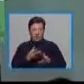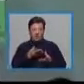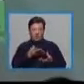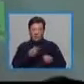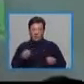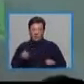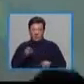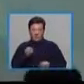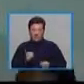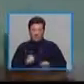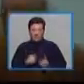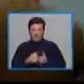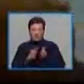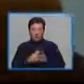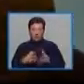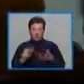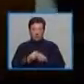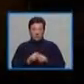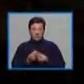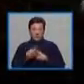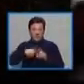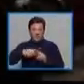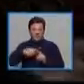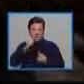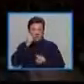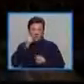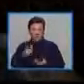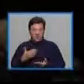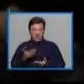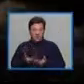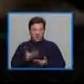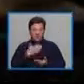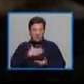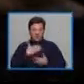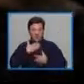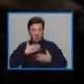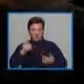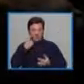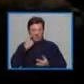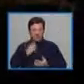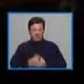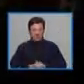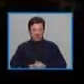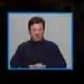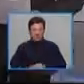muitos socialistas, todos juntos à volta de um candidato que se quer dar a conhecer.